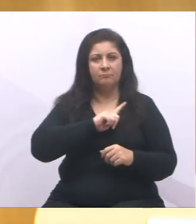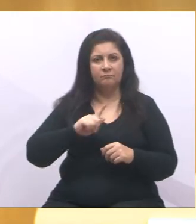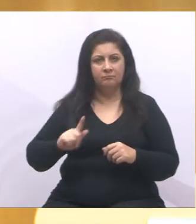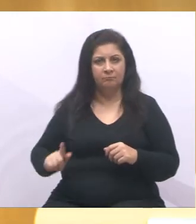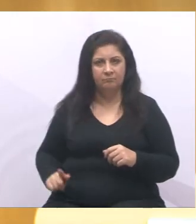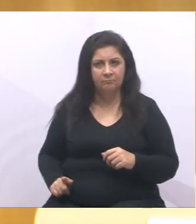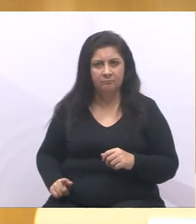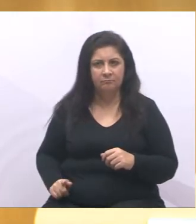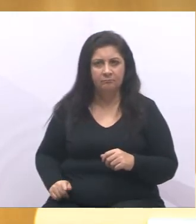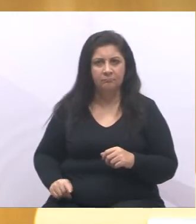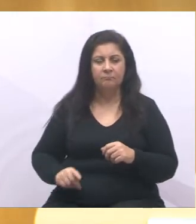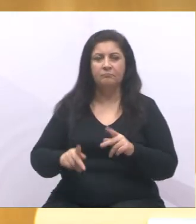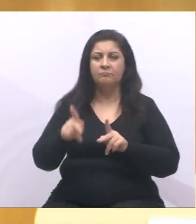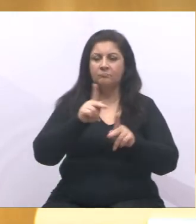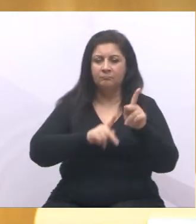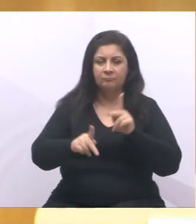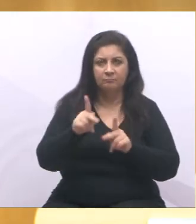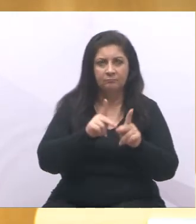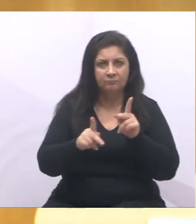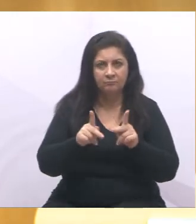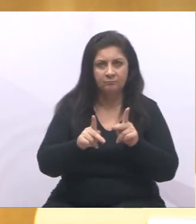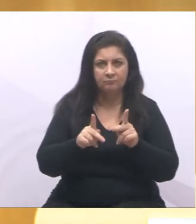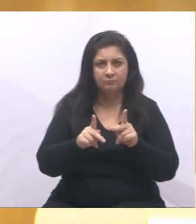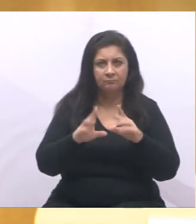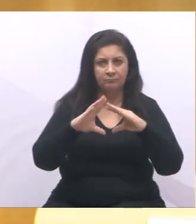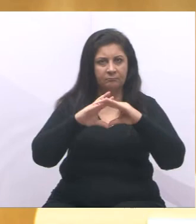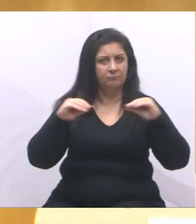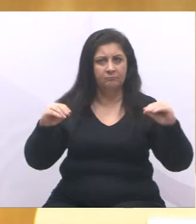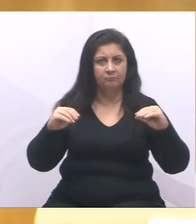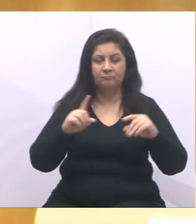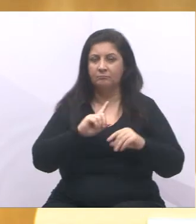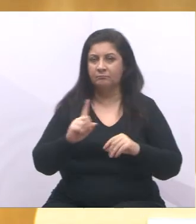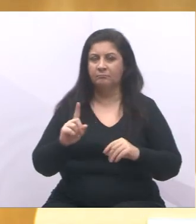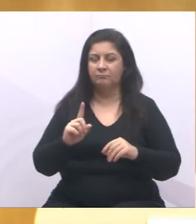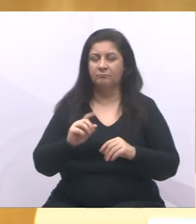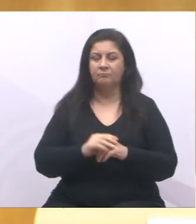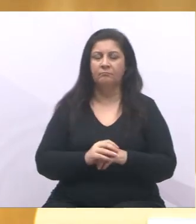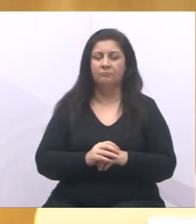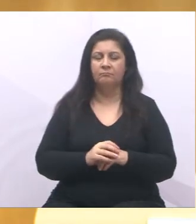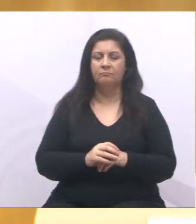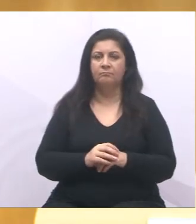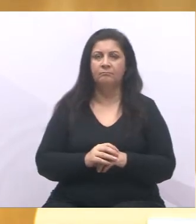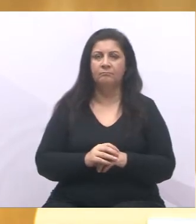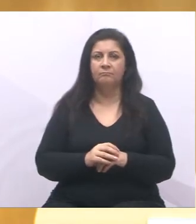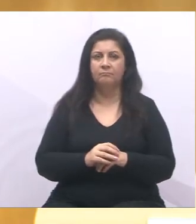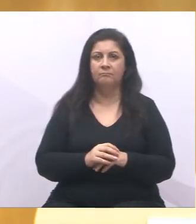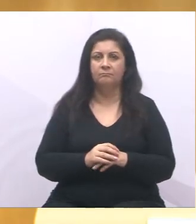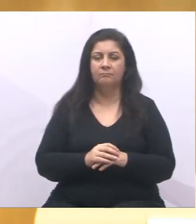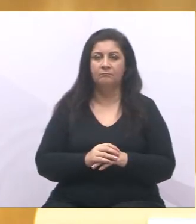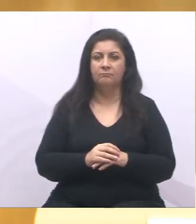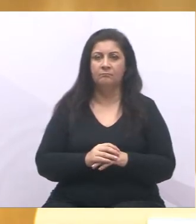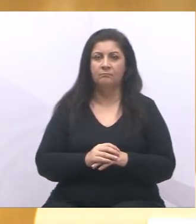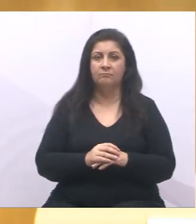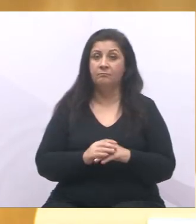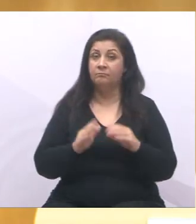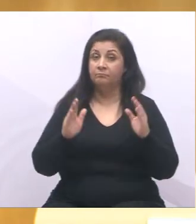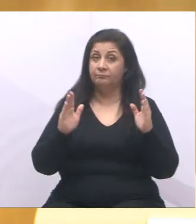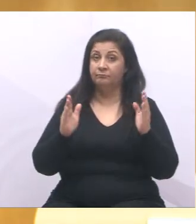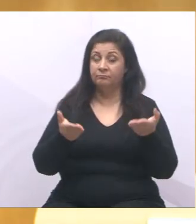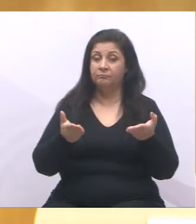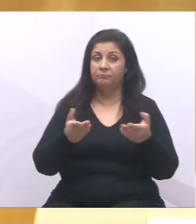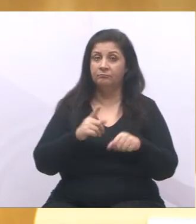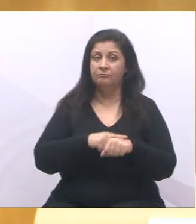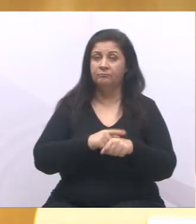pelo povo e para o povo desaparecesse da face da terra. O momento que nós estamos